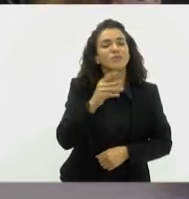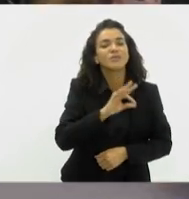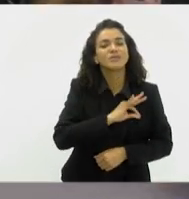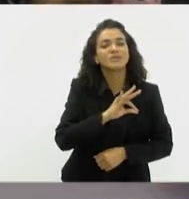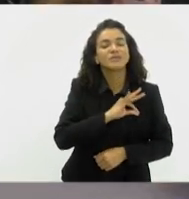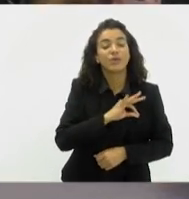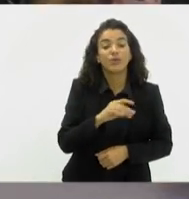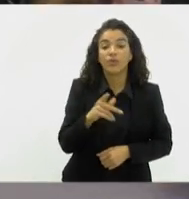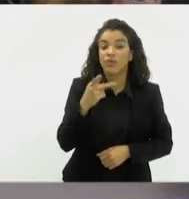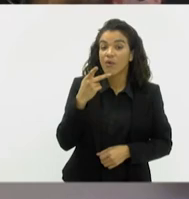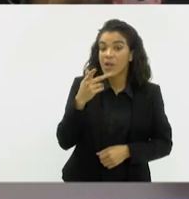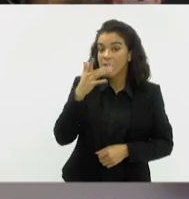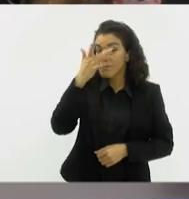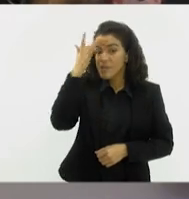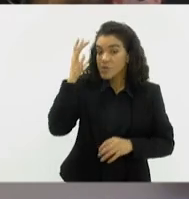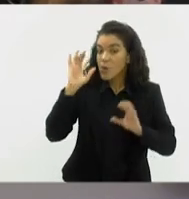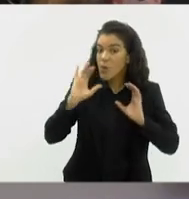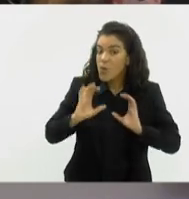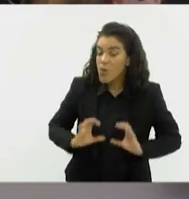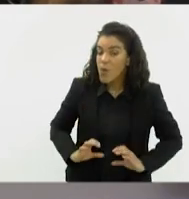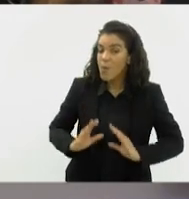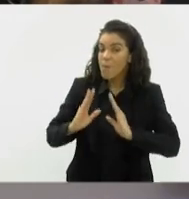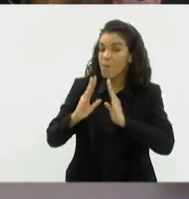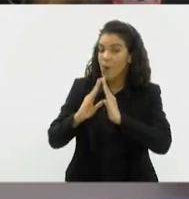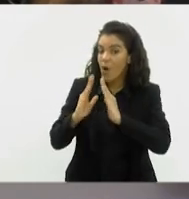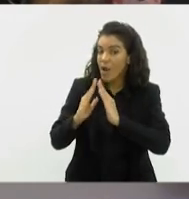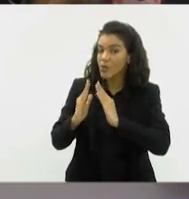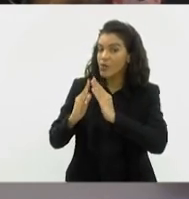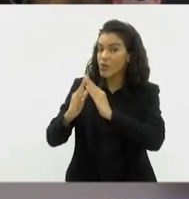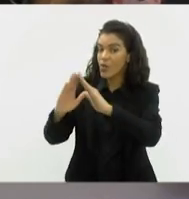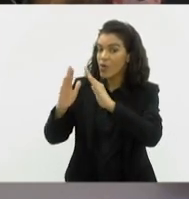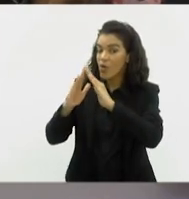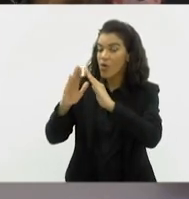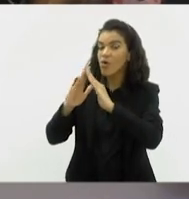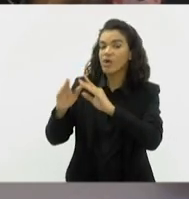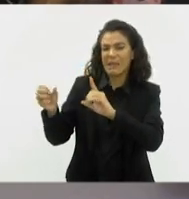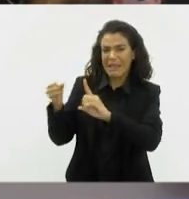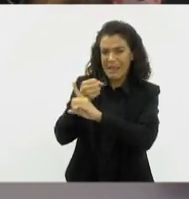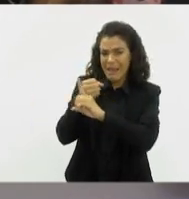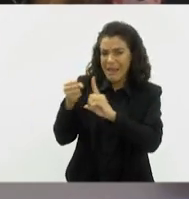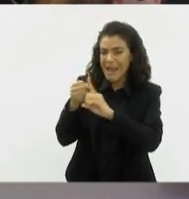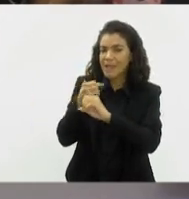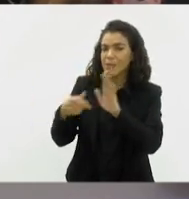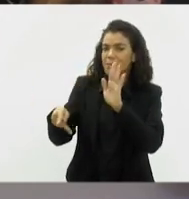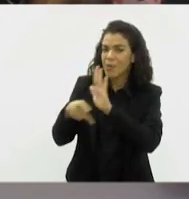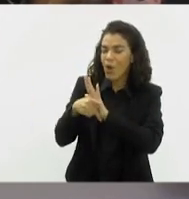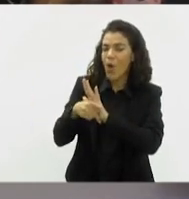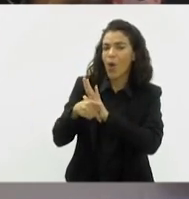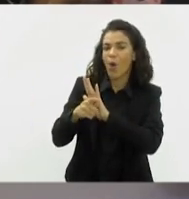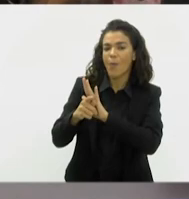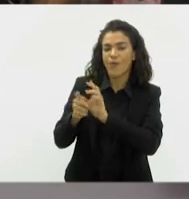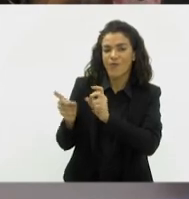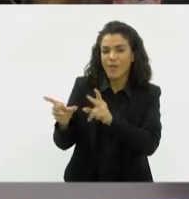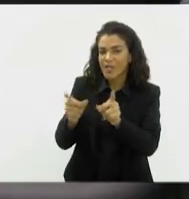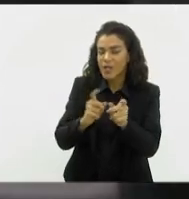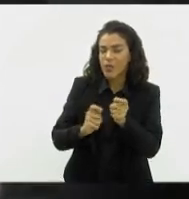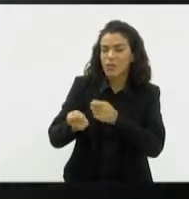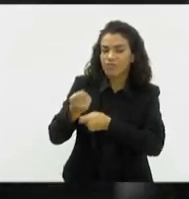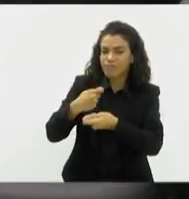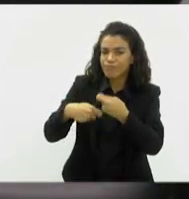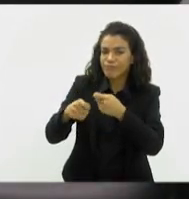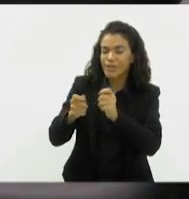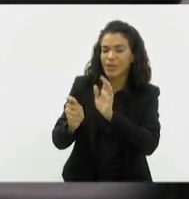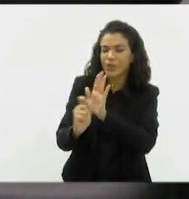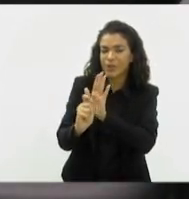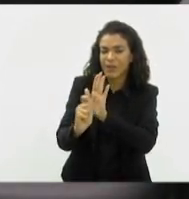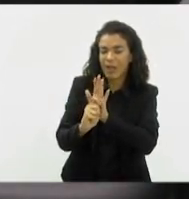estou dizendo cidadão, morador, que é agredido diariamente pelo tráfico dentro da favela. Ninguém lhe procura para pedir ajuda. Mas